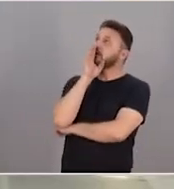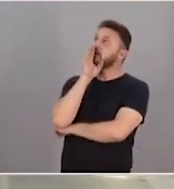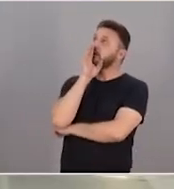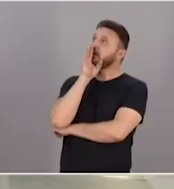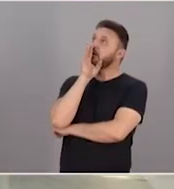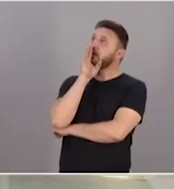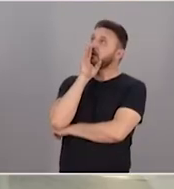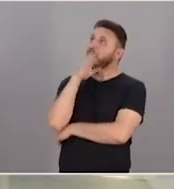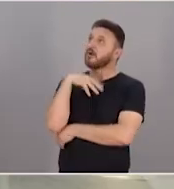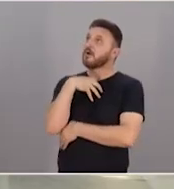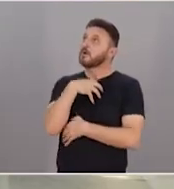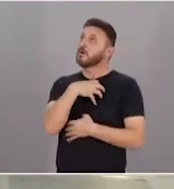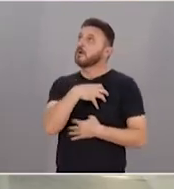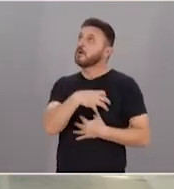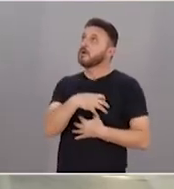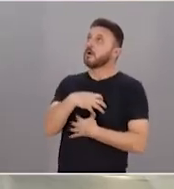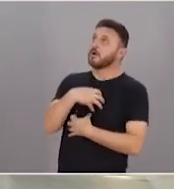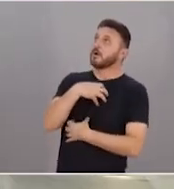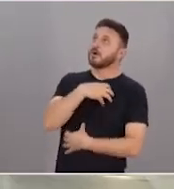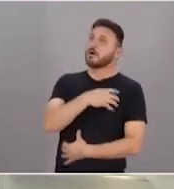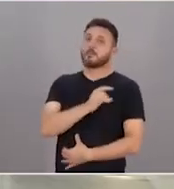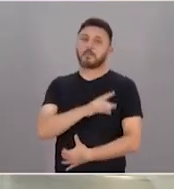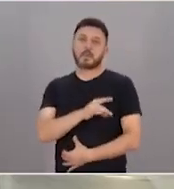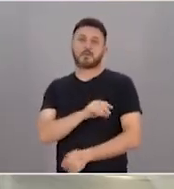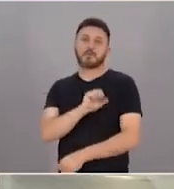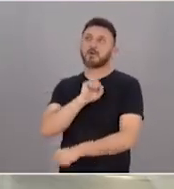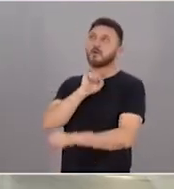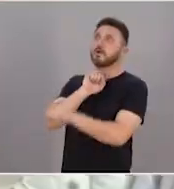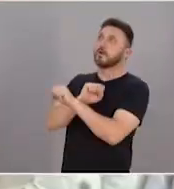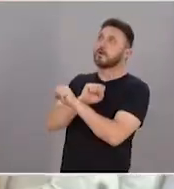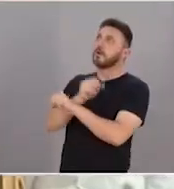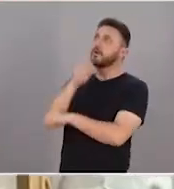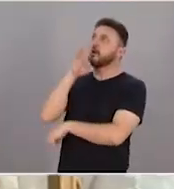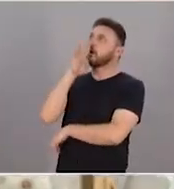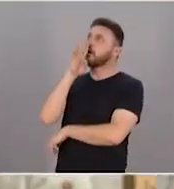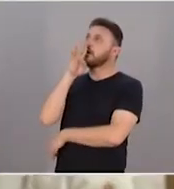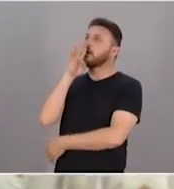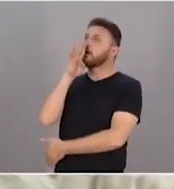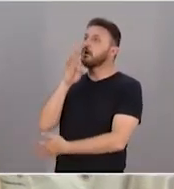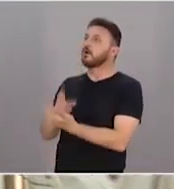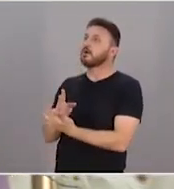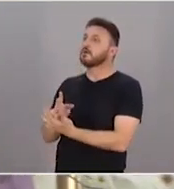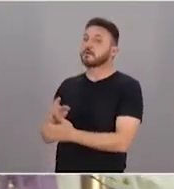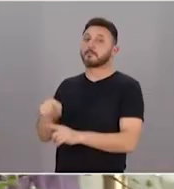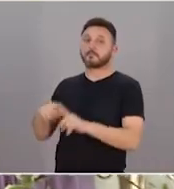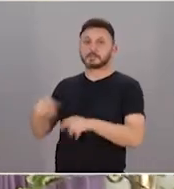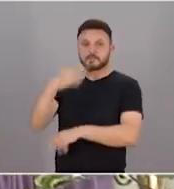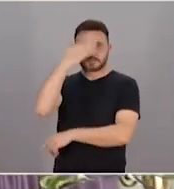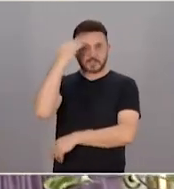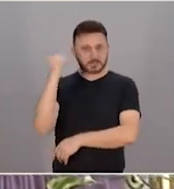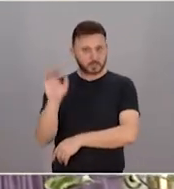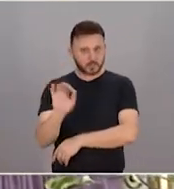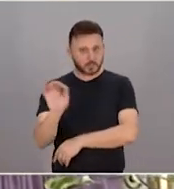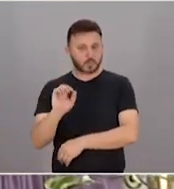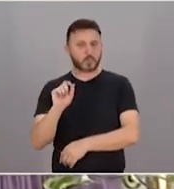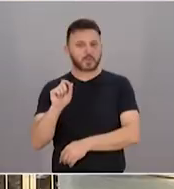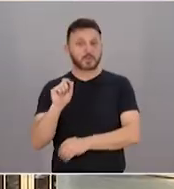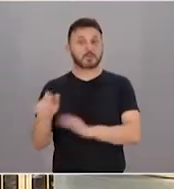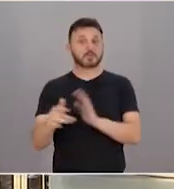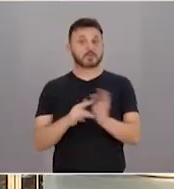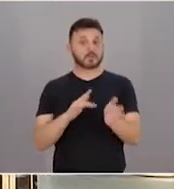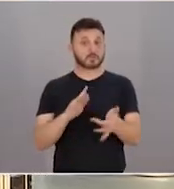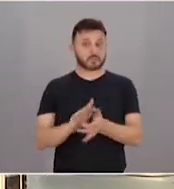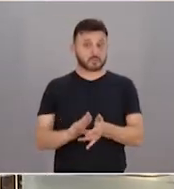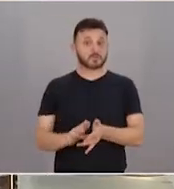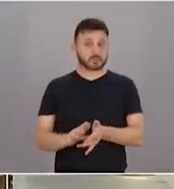desesperados, com medo e ao mesmo tempo parados. Mas não esqueçamos que nosso Senhor, o